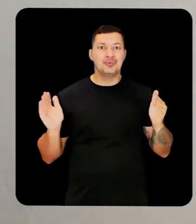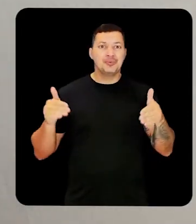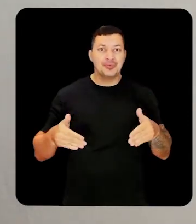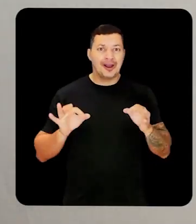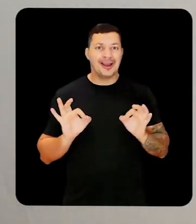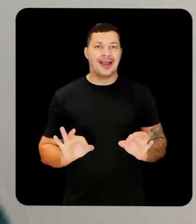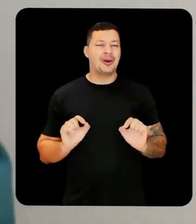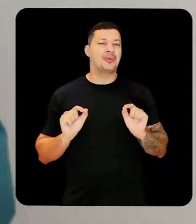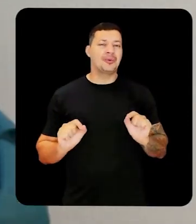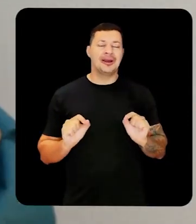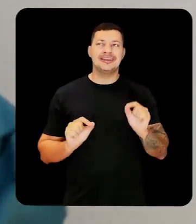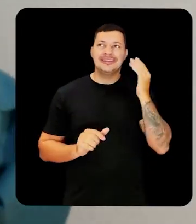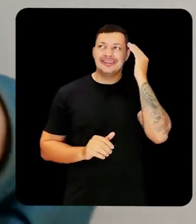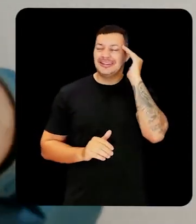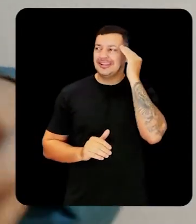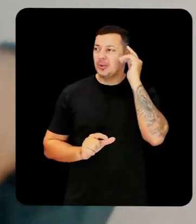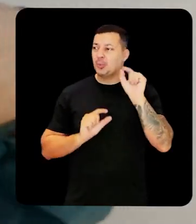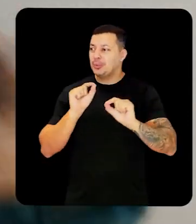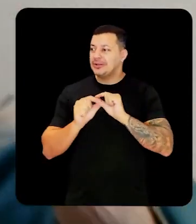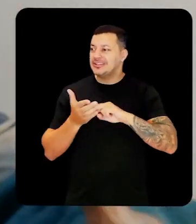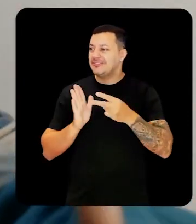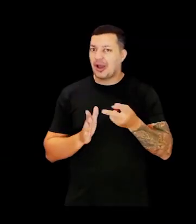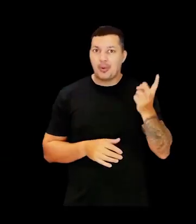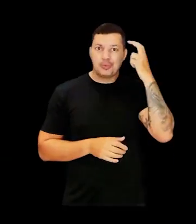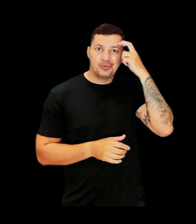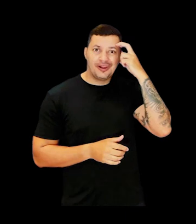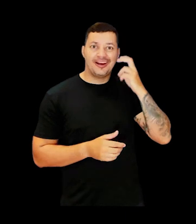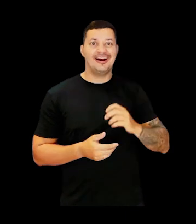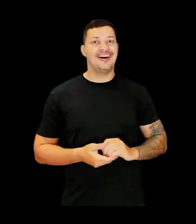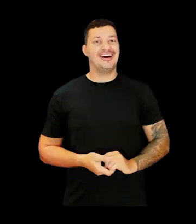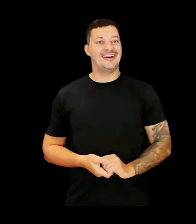chegaram naquele momento disposto a descobrir o que era cultura.